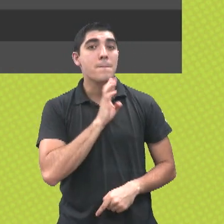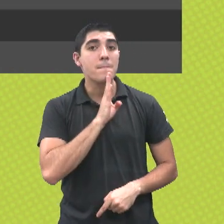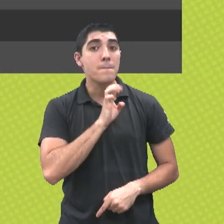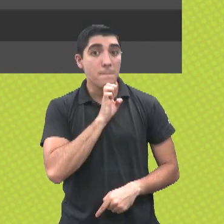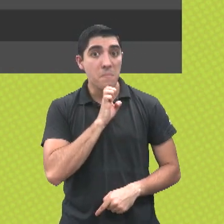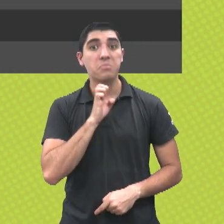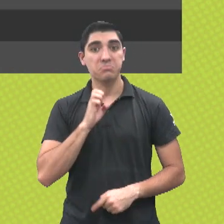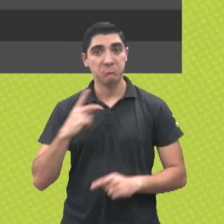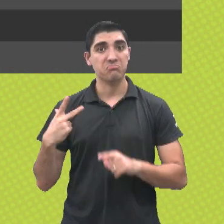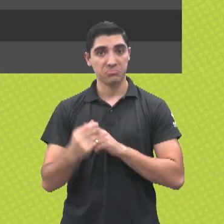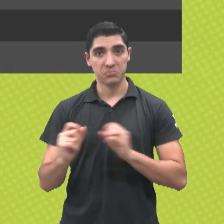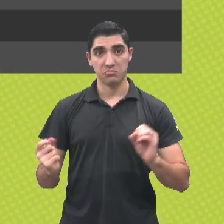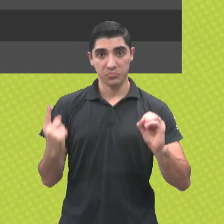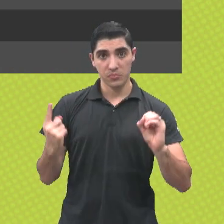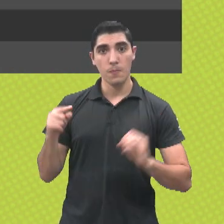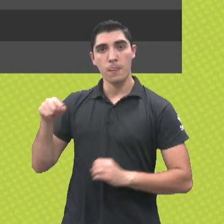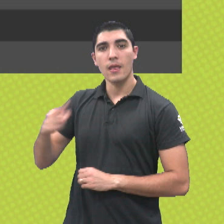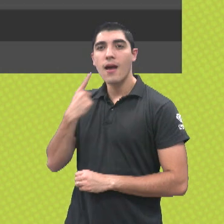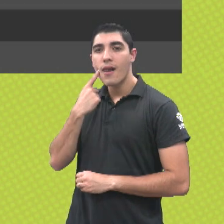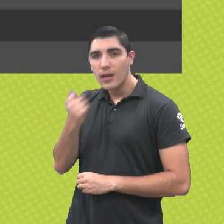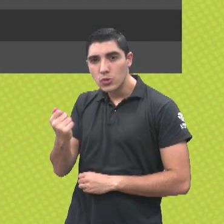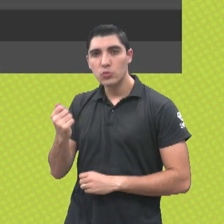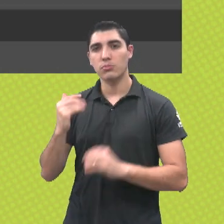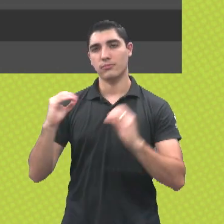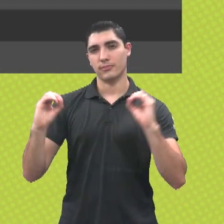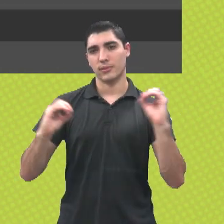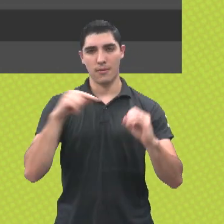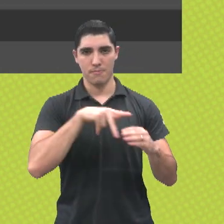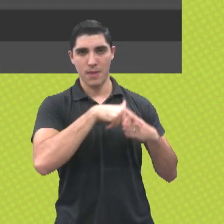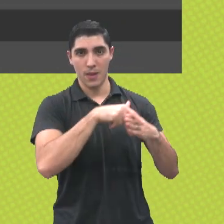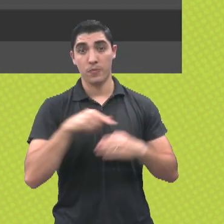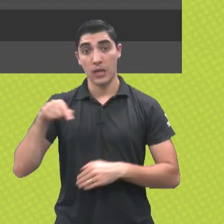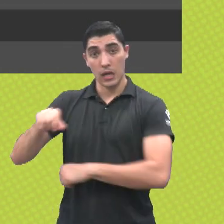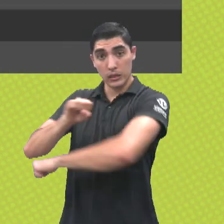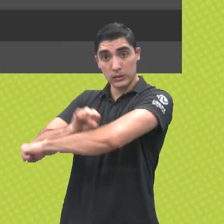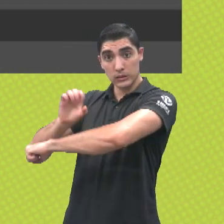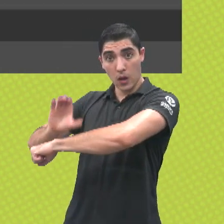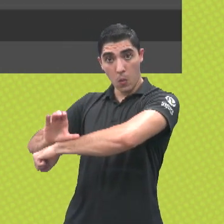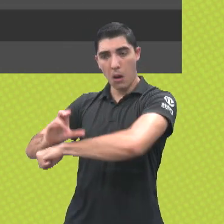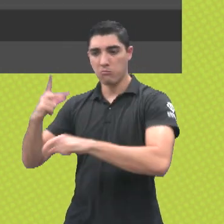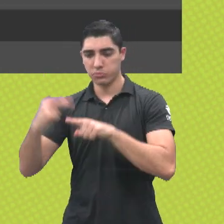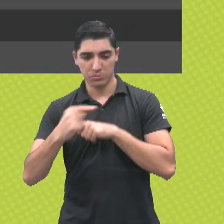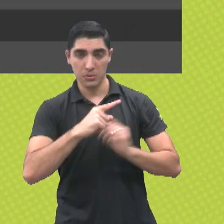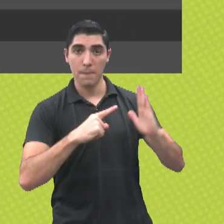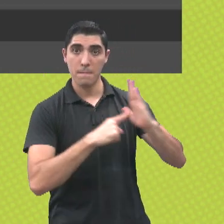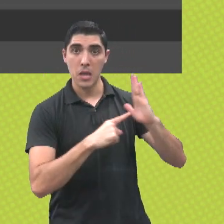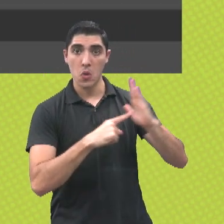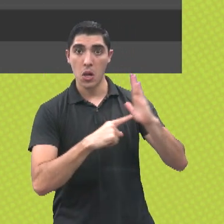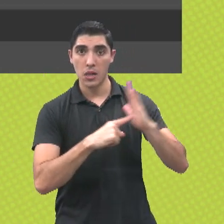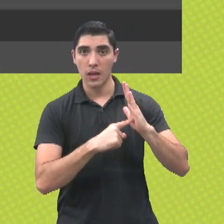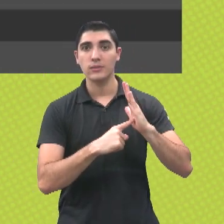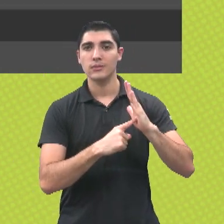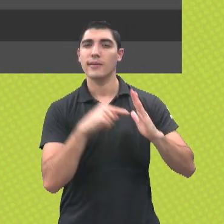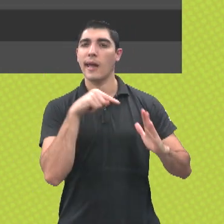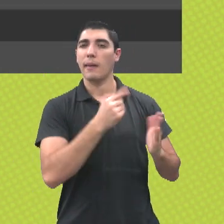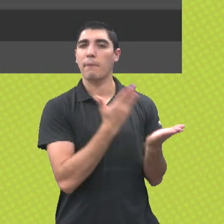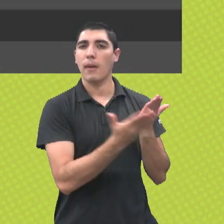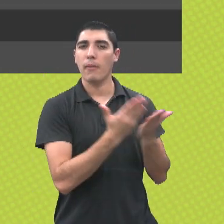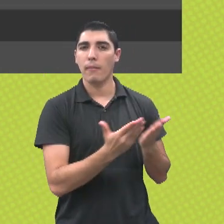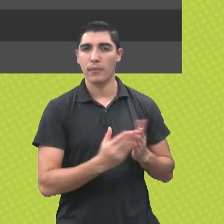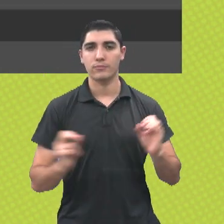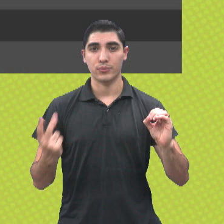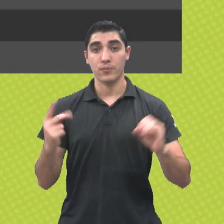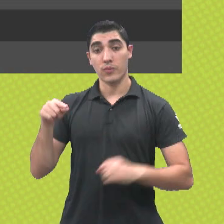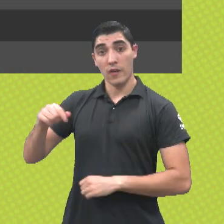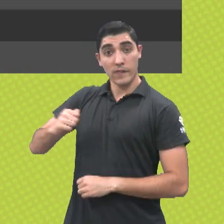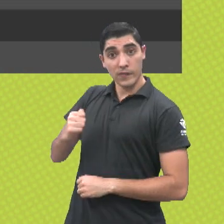O Araçatuba ficou no empate em 0-0 com o Barretos. São Carlense bateu a Matonense por 2-0. Matonense não ganha de ninguém também. Vossen venceu o